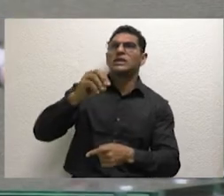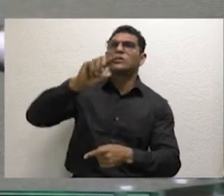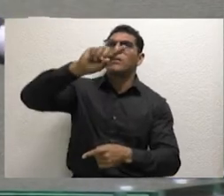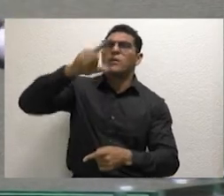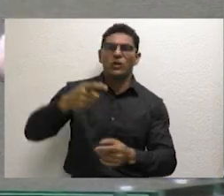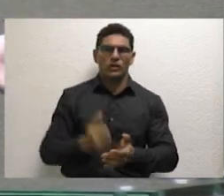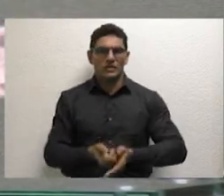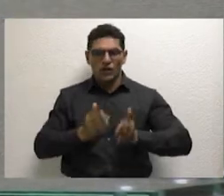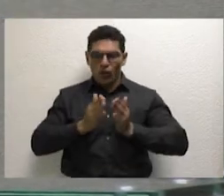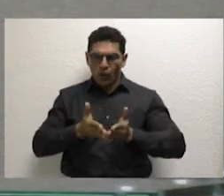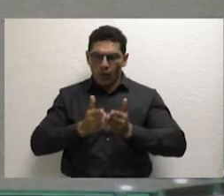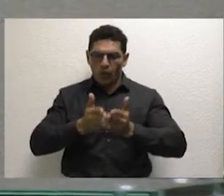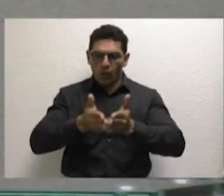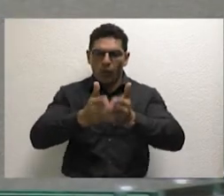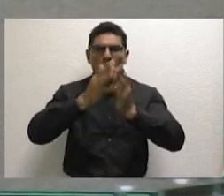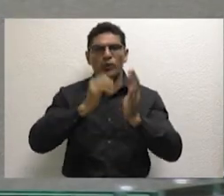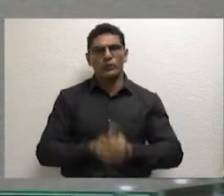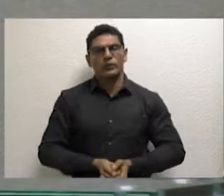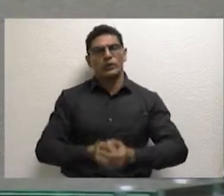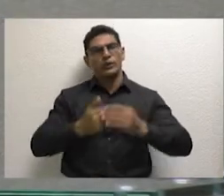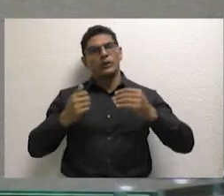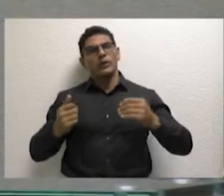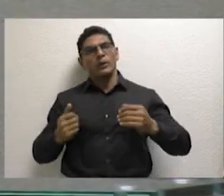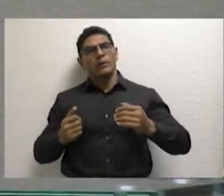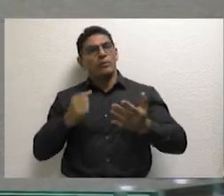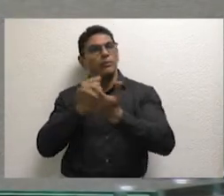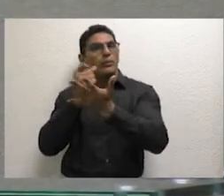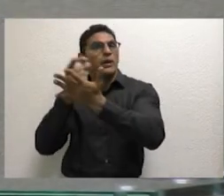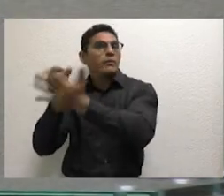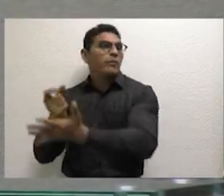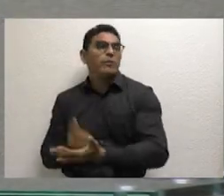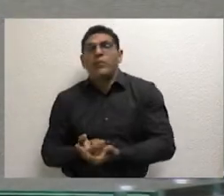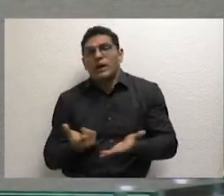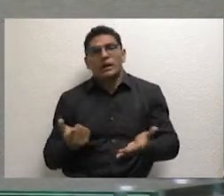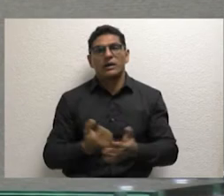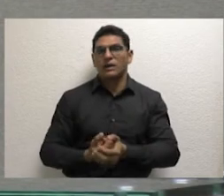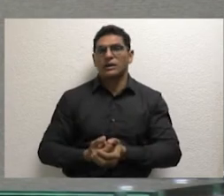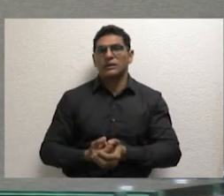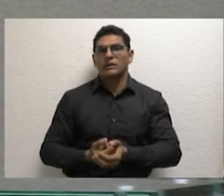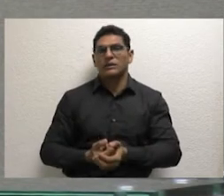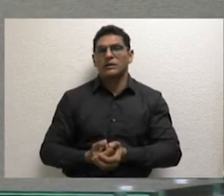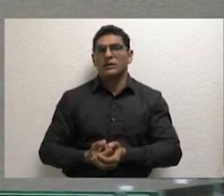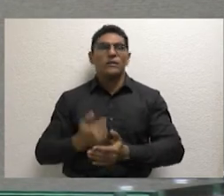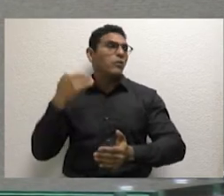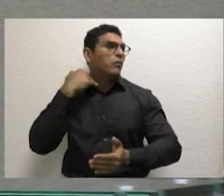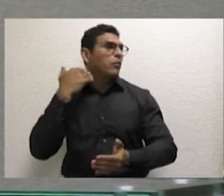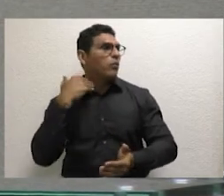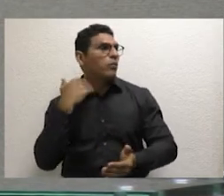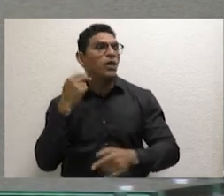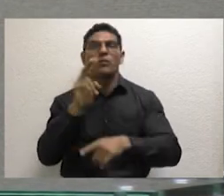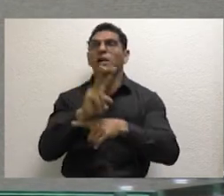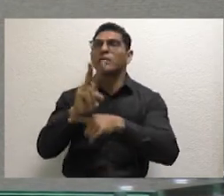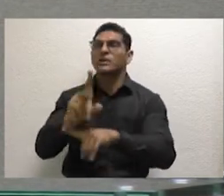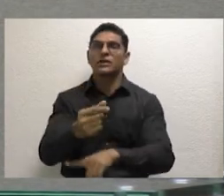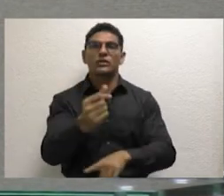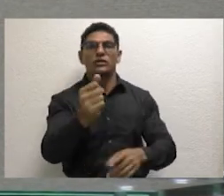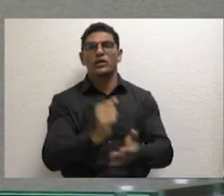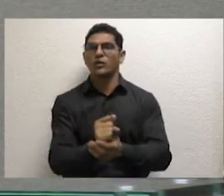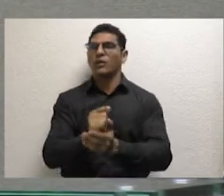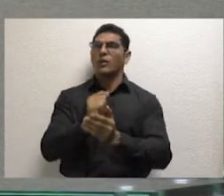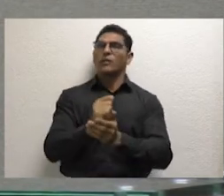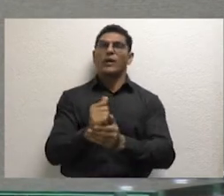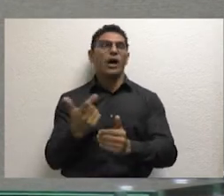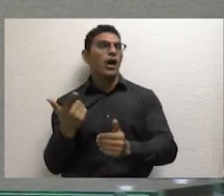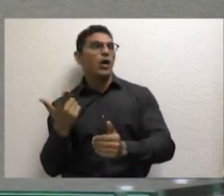do Amazonas para pagar a dívida ninguém vai para um banco para fazer um empréstimo para cobrir outro você está